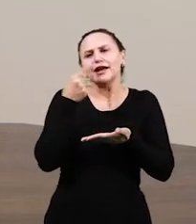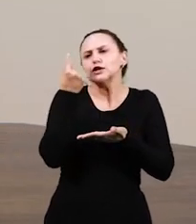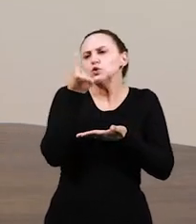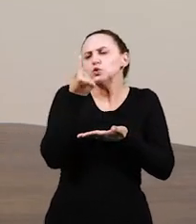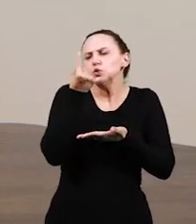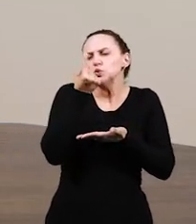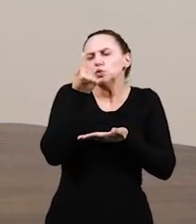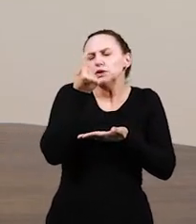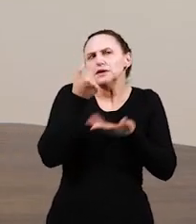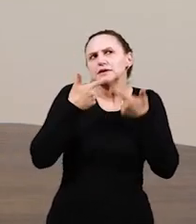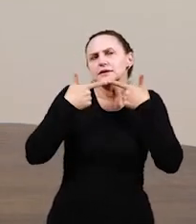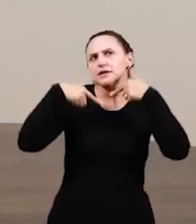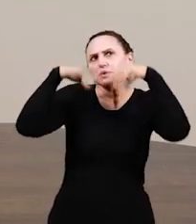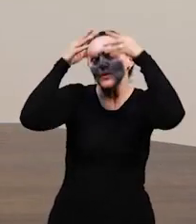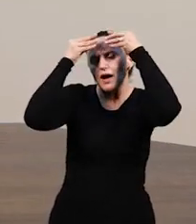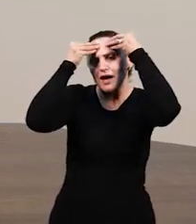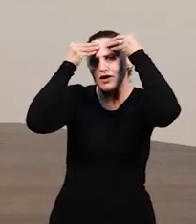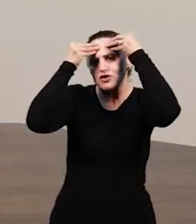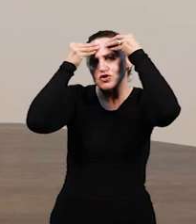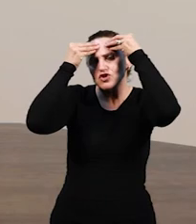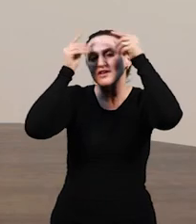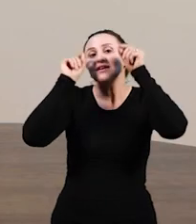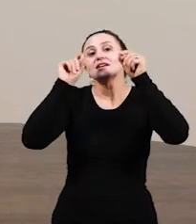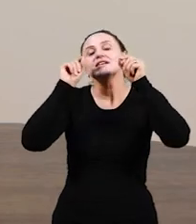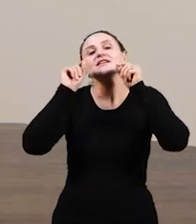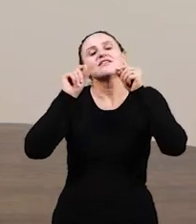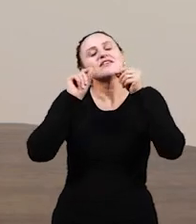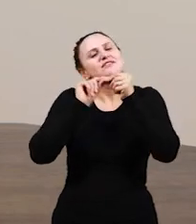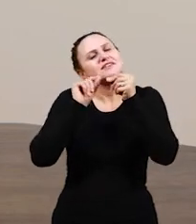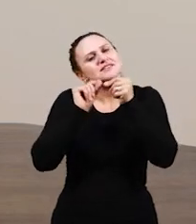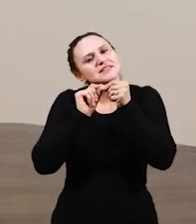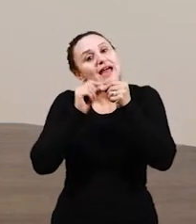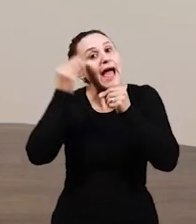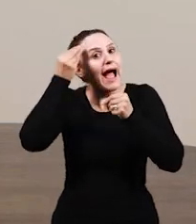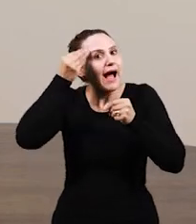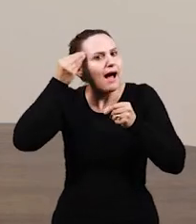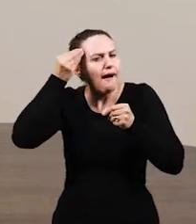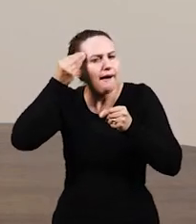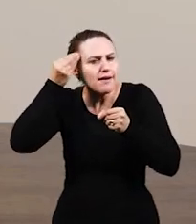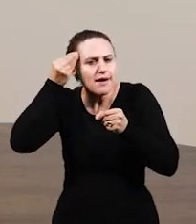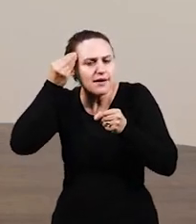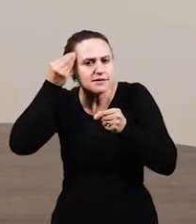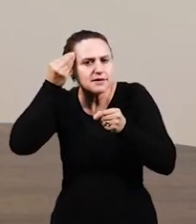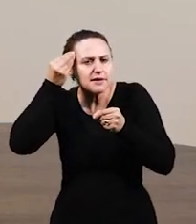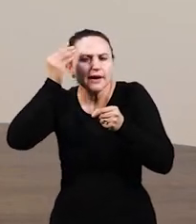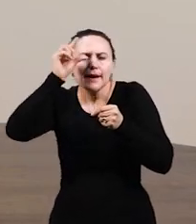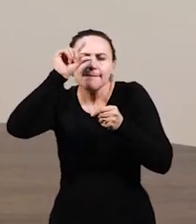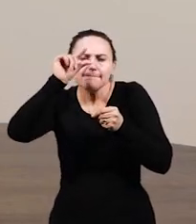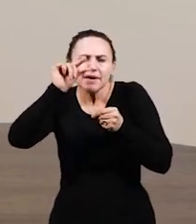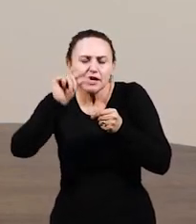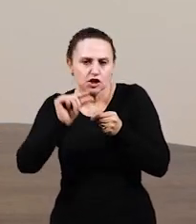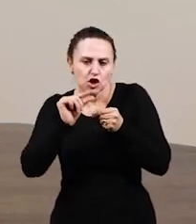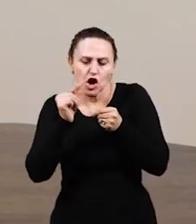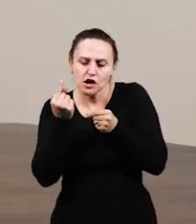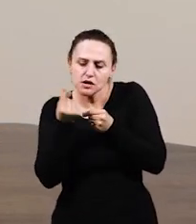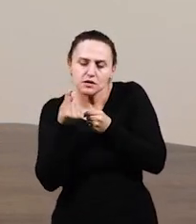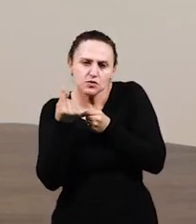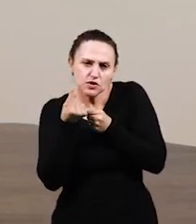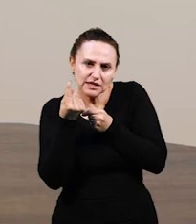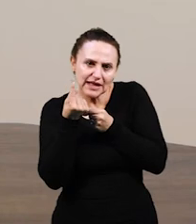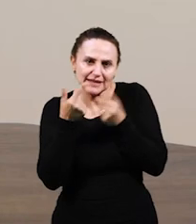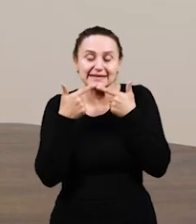unidades na linguagem a gente vai entrar nos níveis de análise linguística Então qual que é a menor unidade significativa